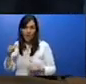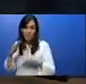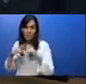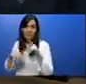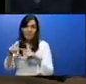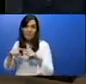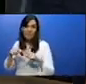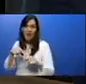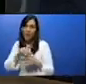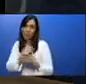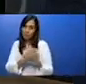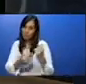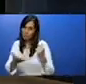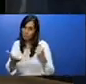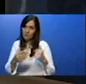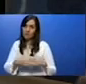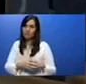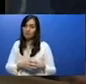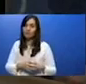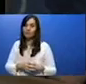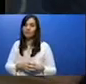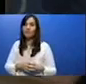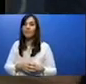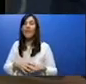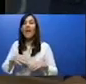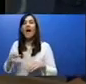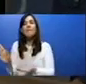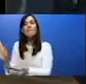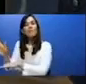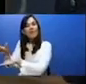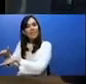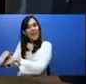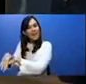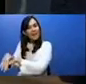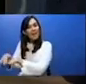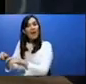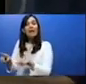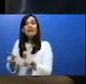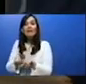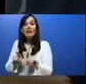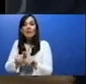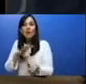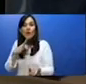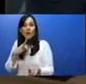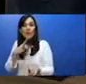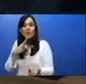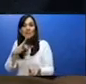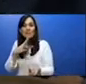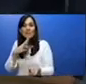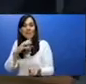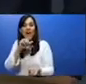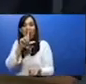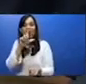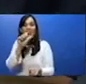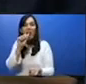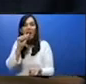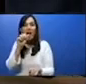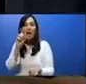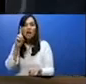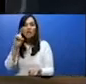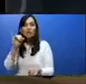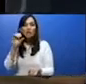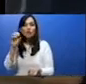vocês, tá bom? Vamos lá. Mona Lisa, também conhecida como La Gioconda, é uma das